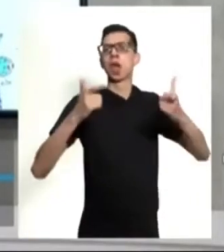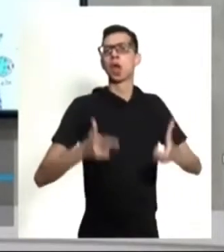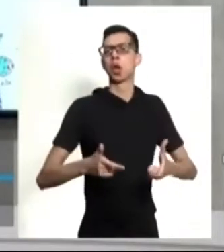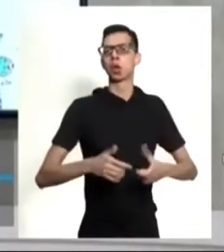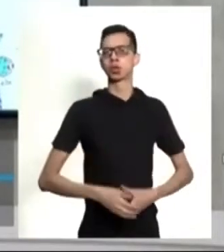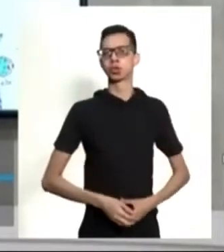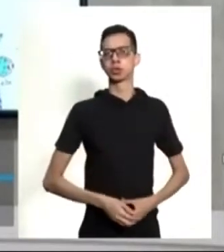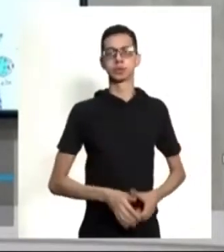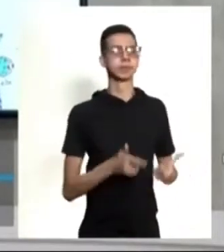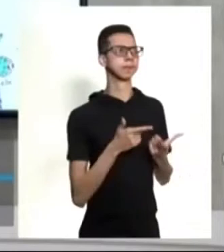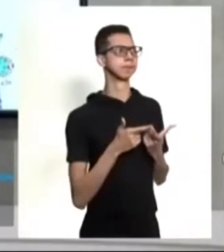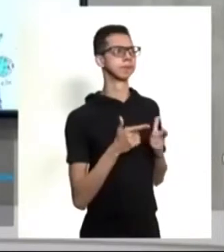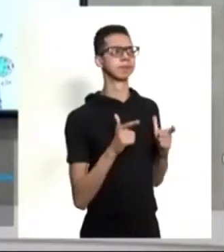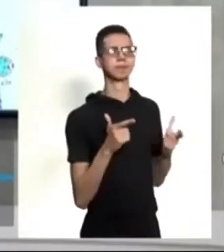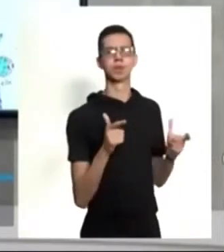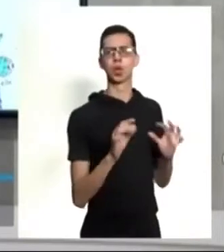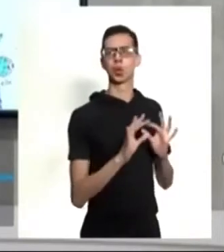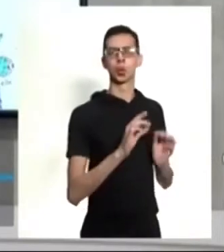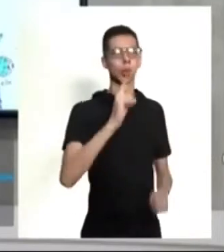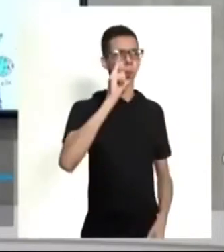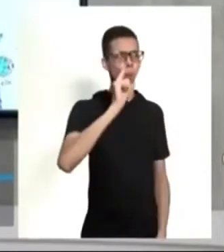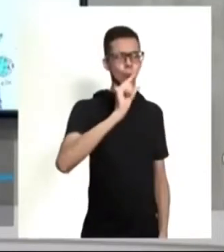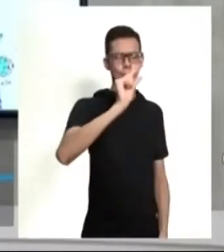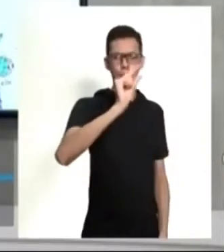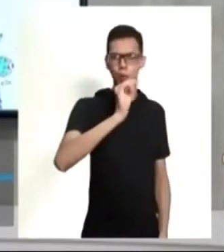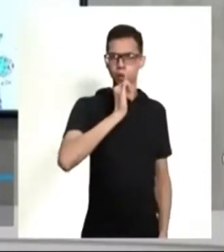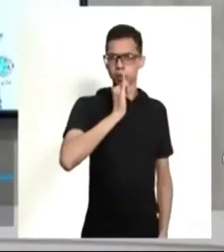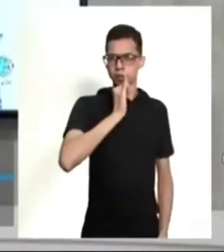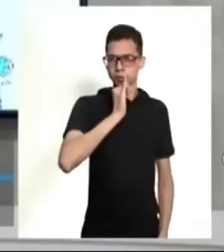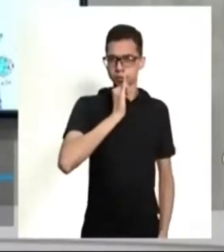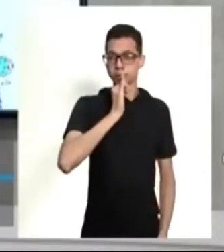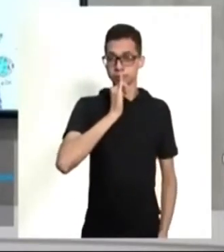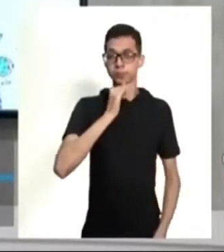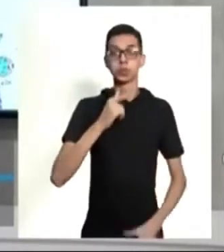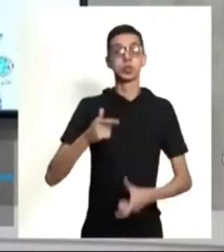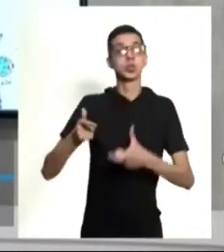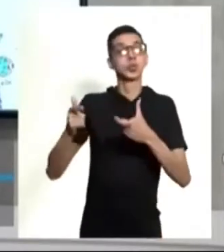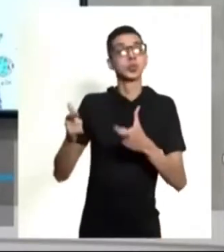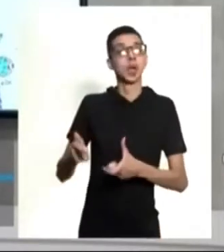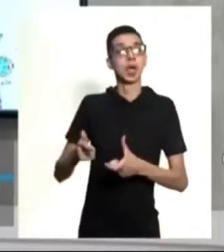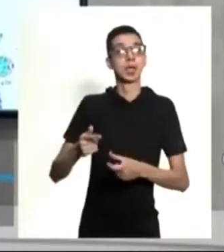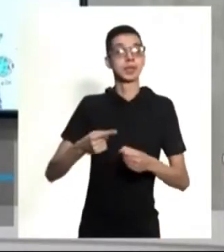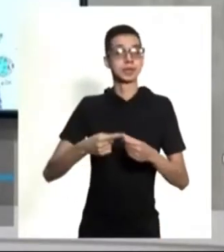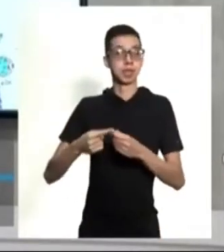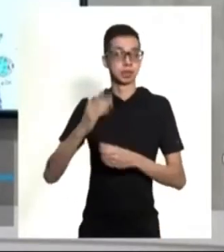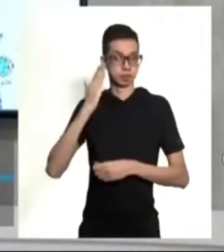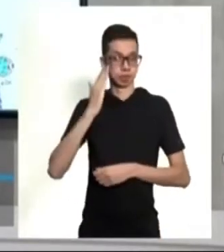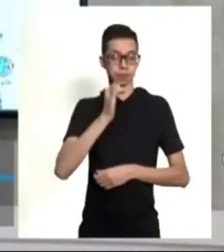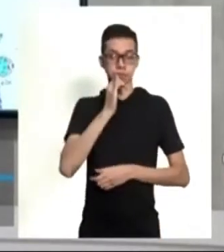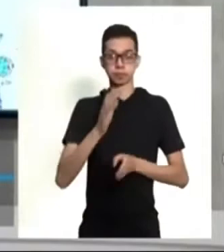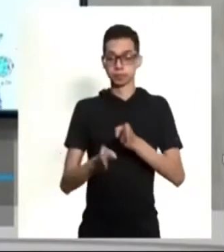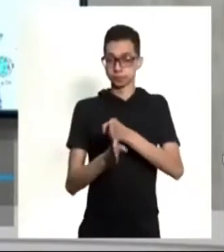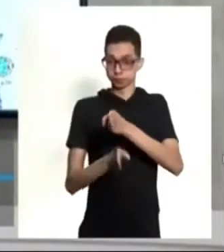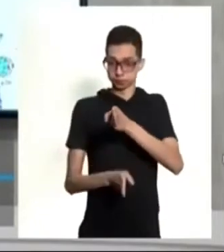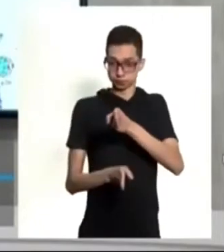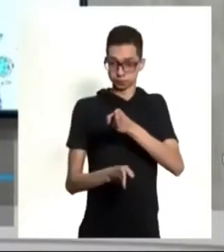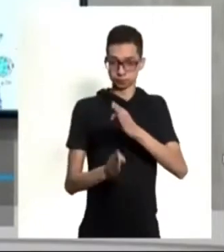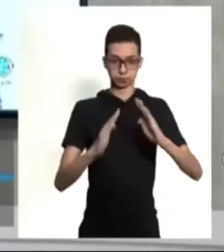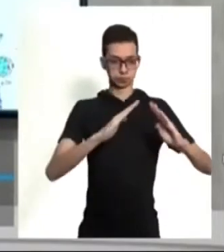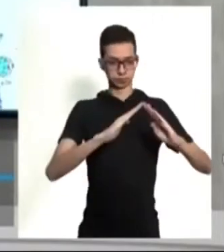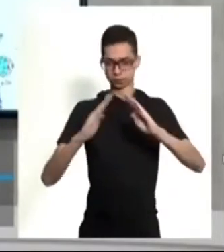adensamento é muito menor no campo. Na cidade, a gente costuma dizer que o nosso vizinho está a uma parede. Ou seja,